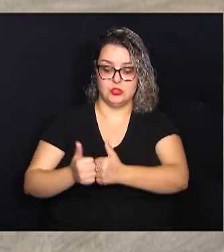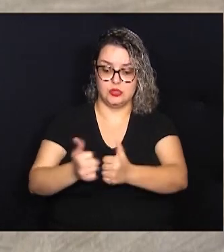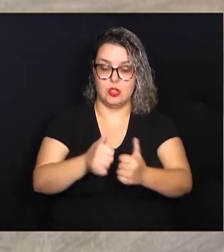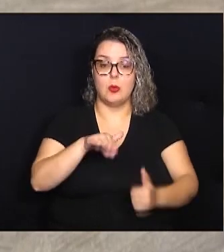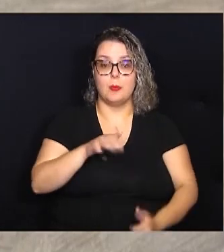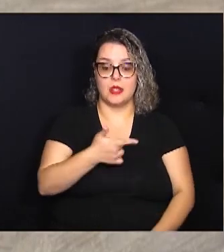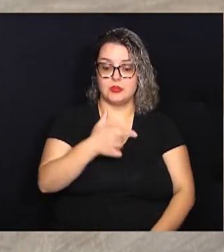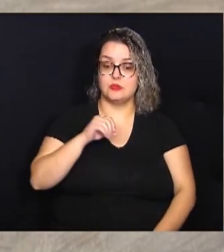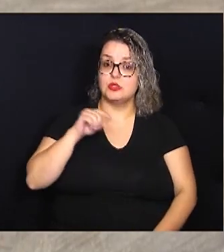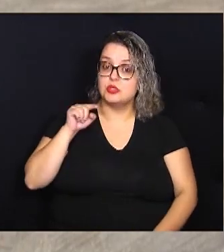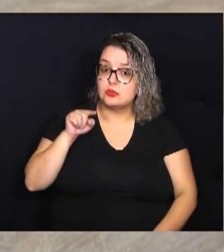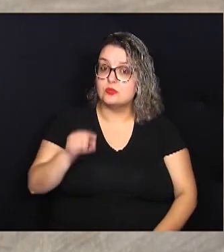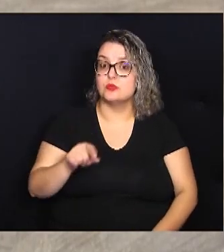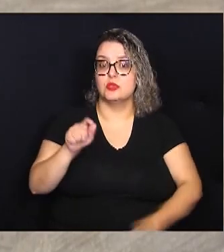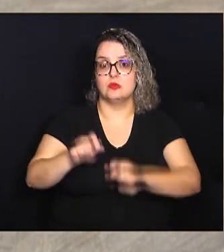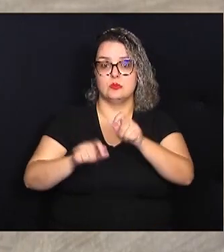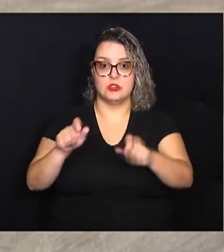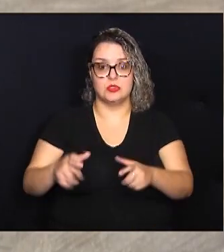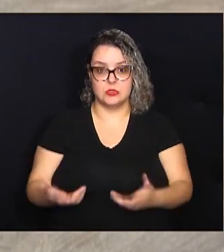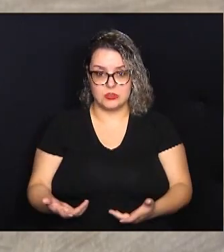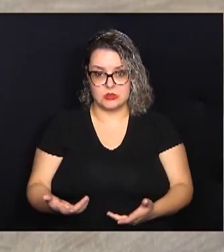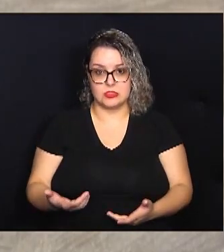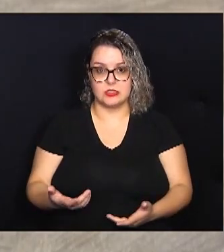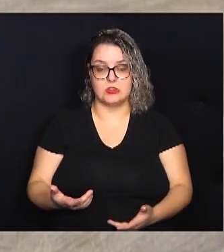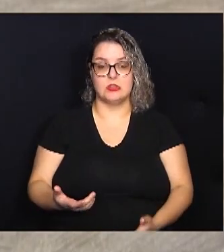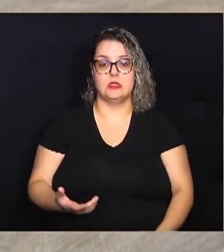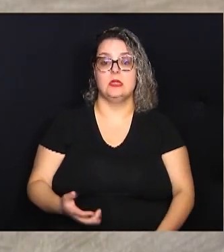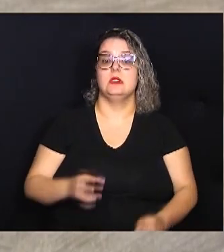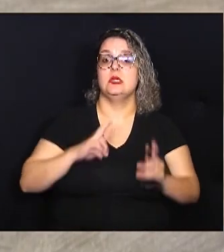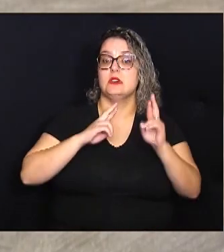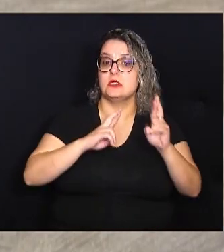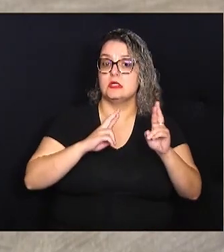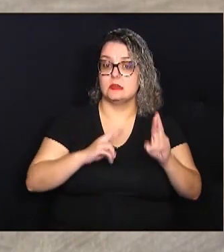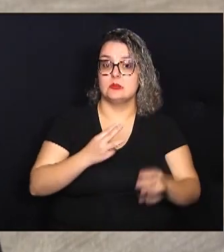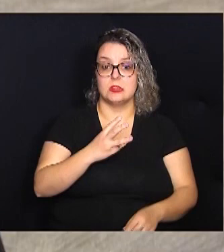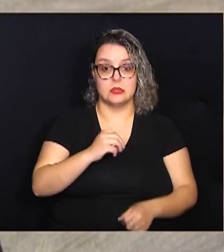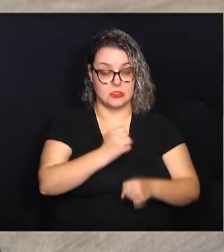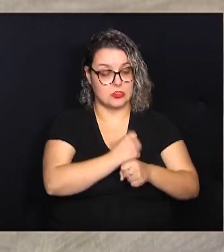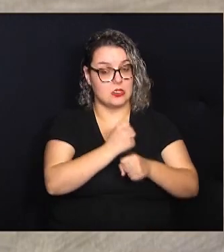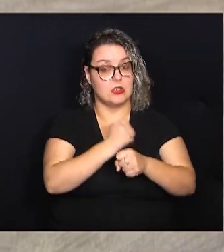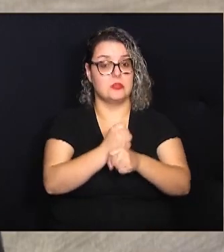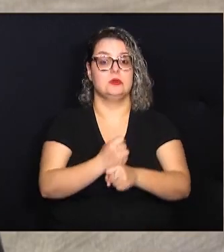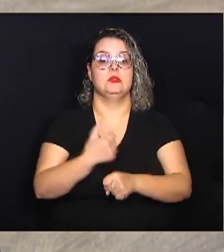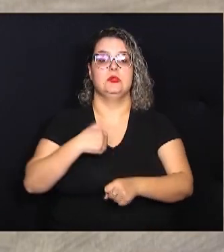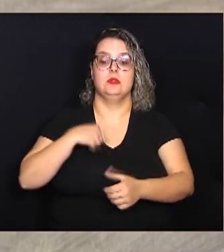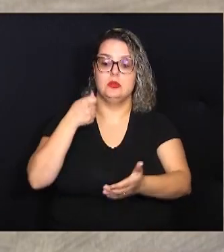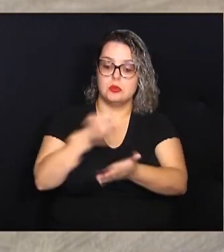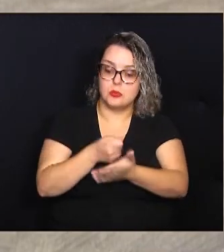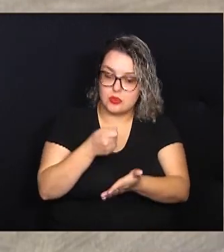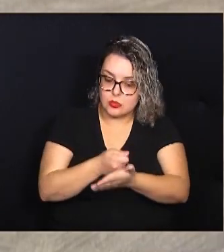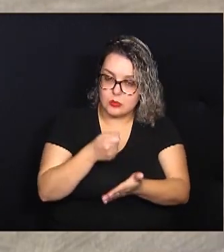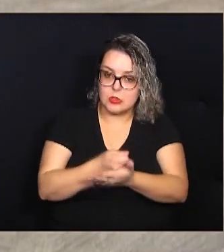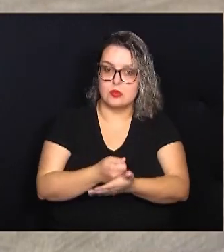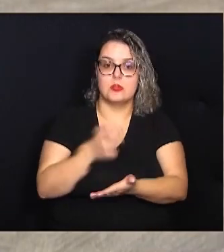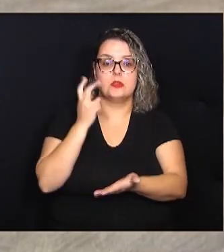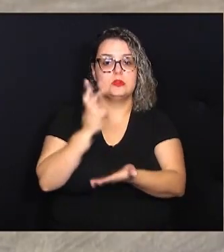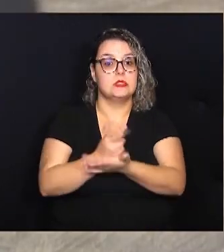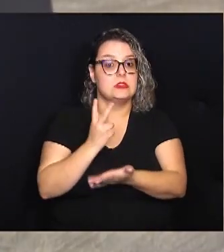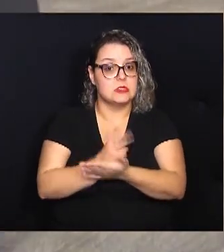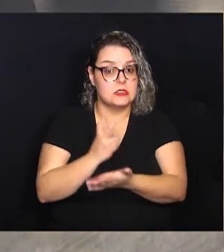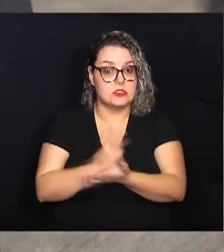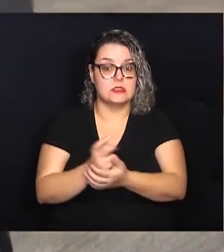mil pessoas, e que espera há 30 anos. Então estarei cobrando constantemente o